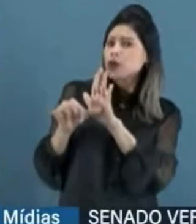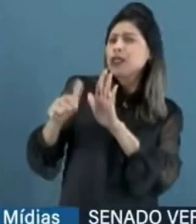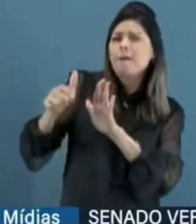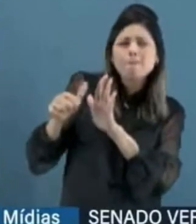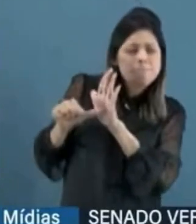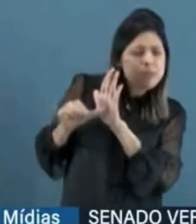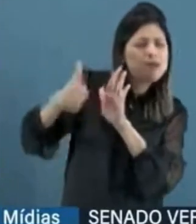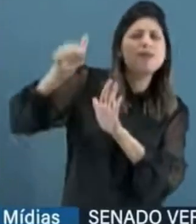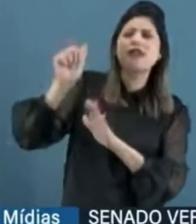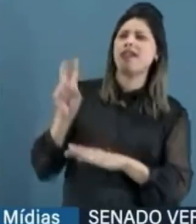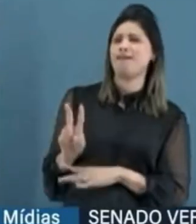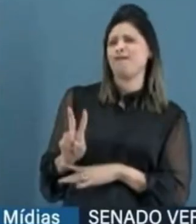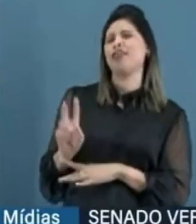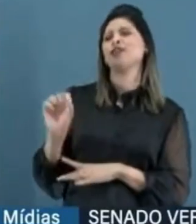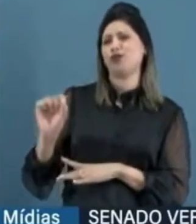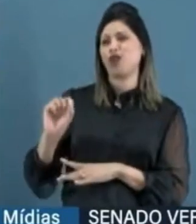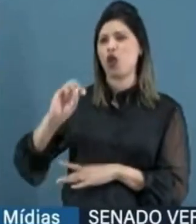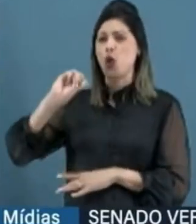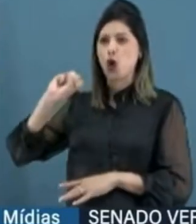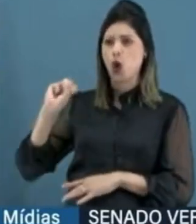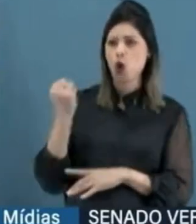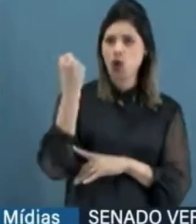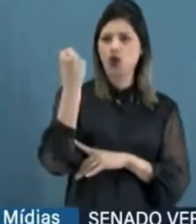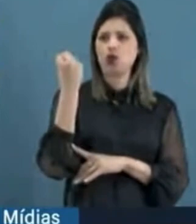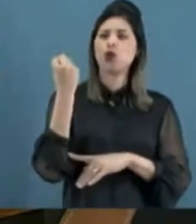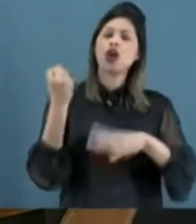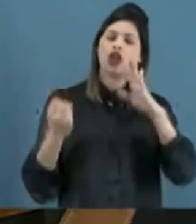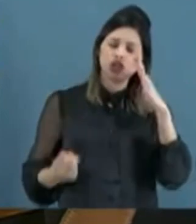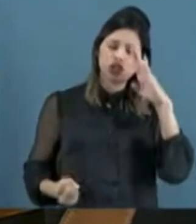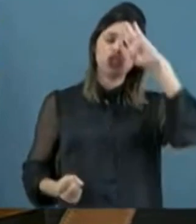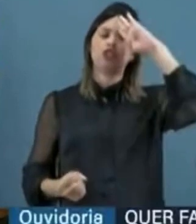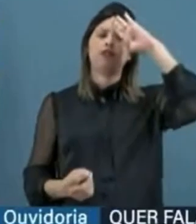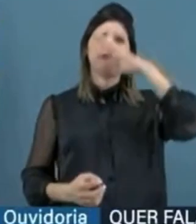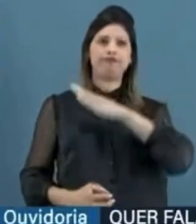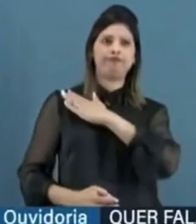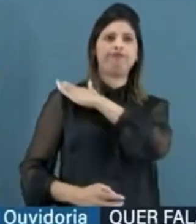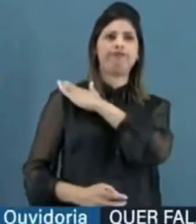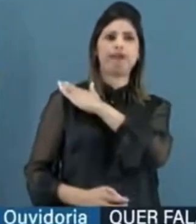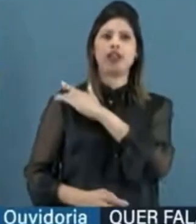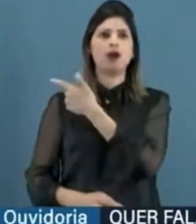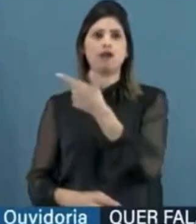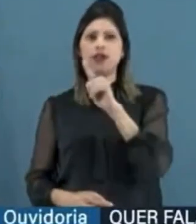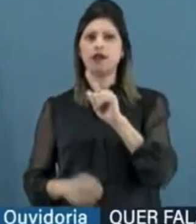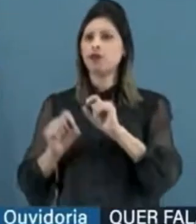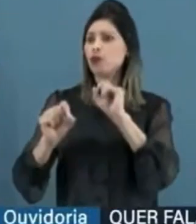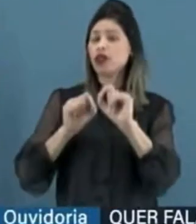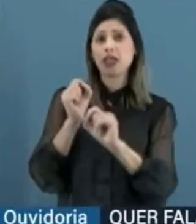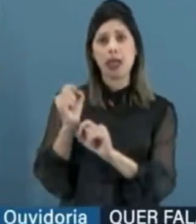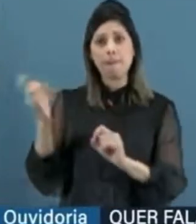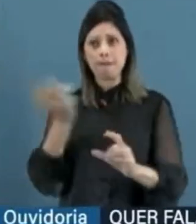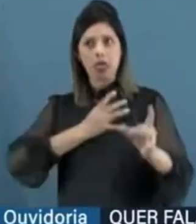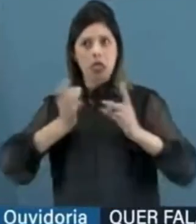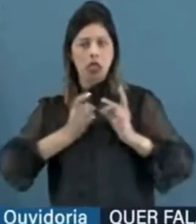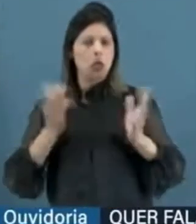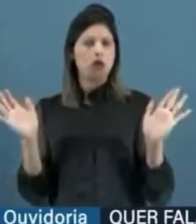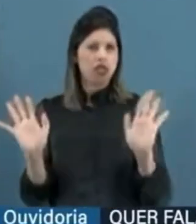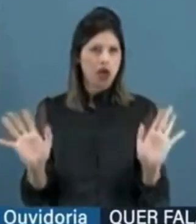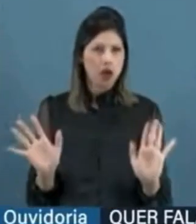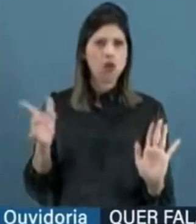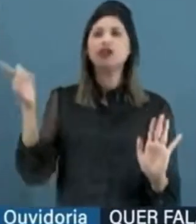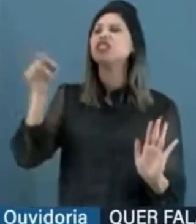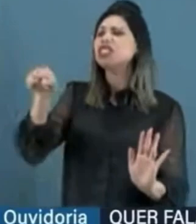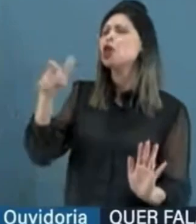história 8 generais, que não teve medo de fazê-lo, que consegue indiciar